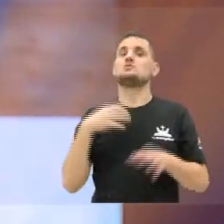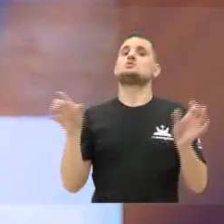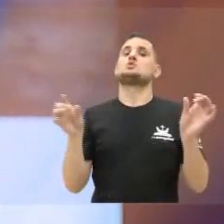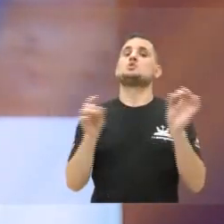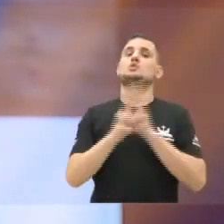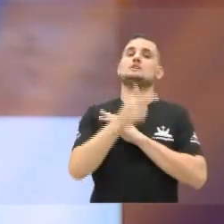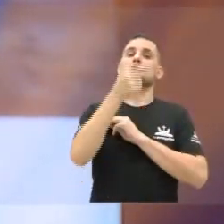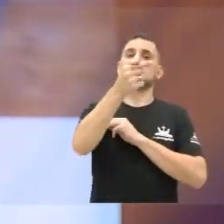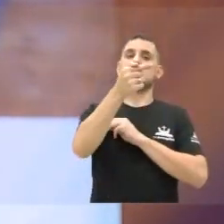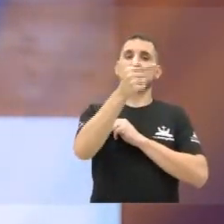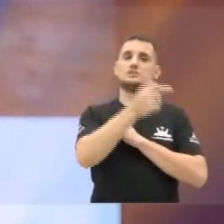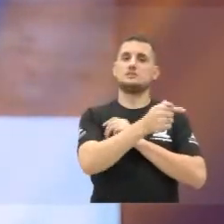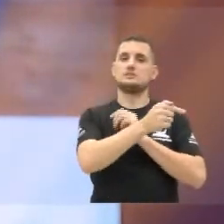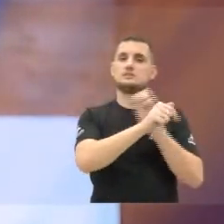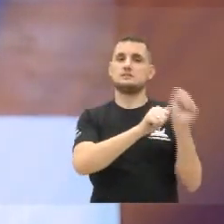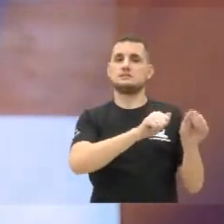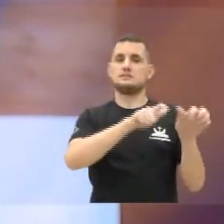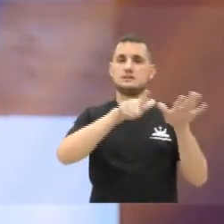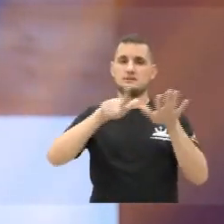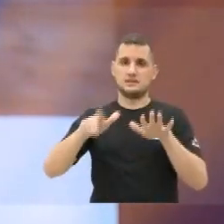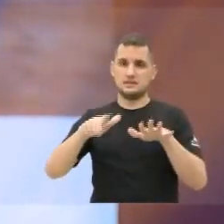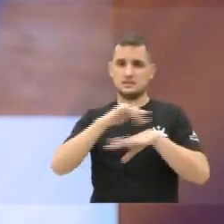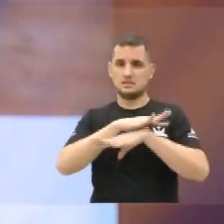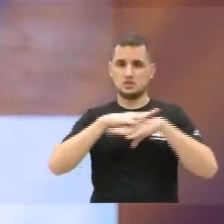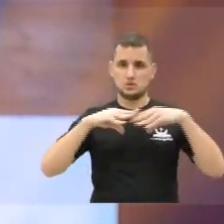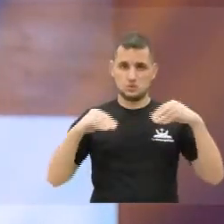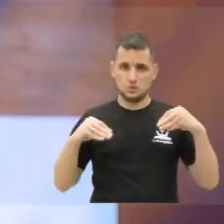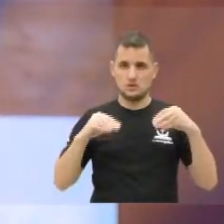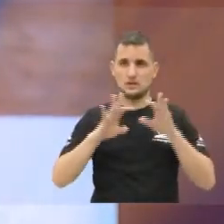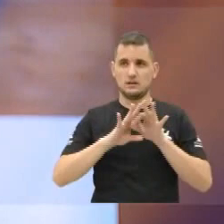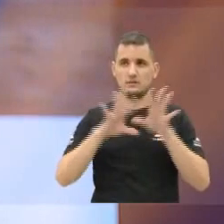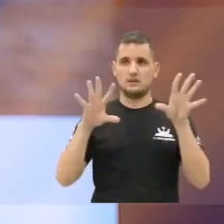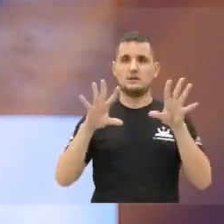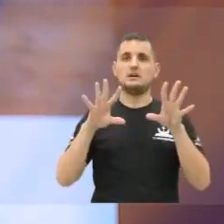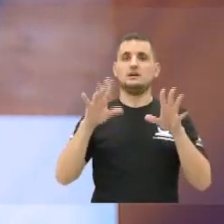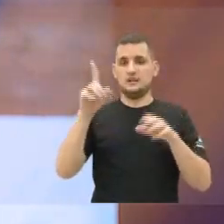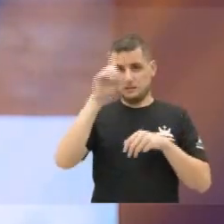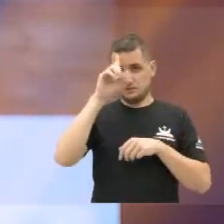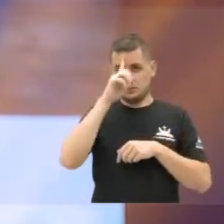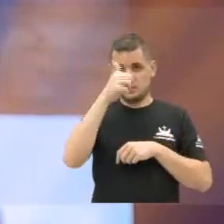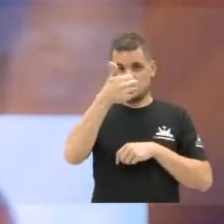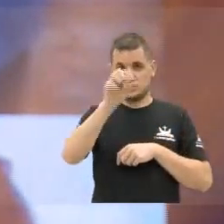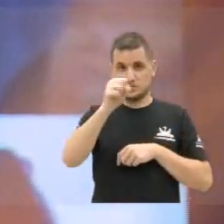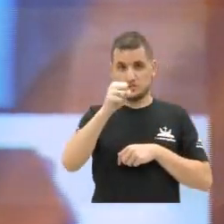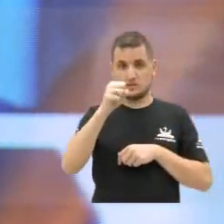e libertação, e depois no dia 18 o fechamento. São